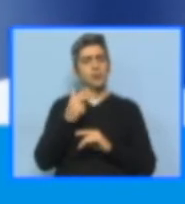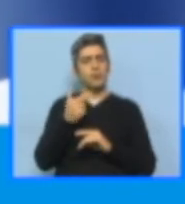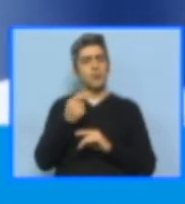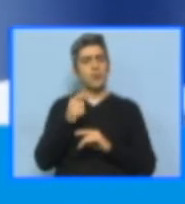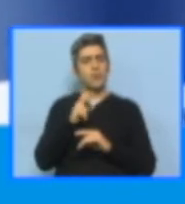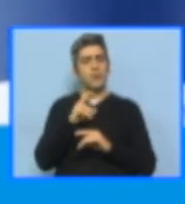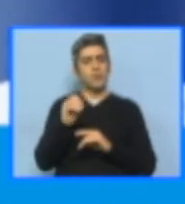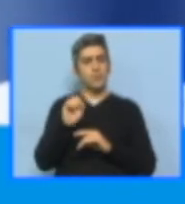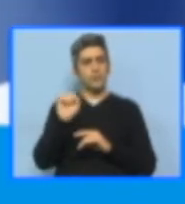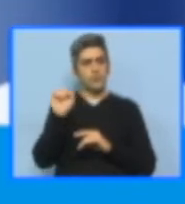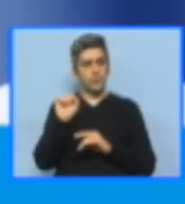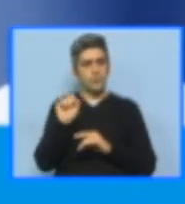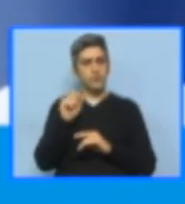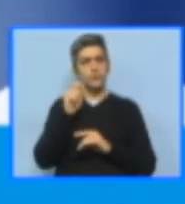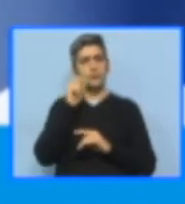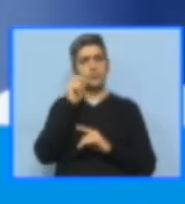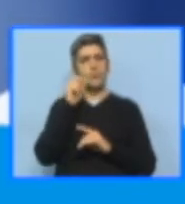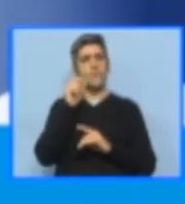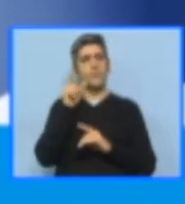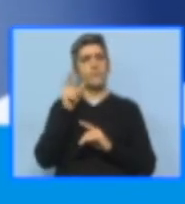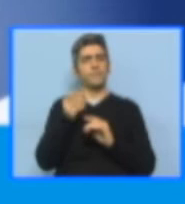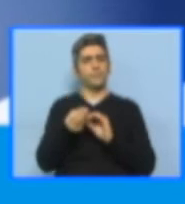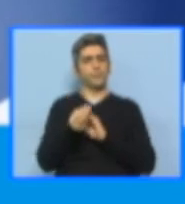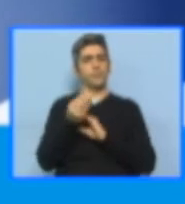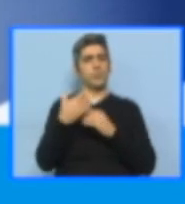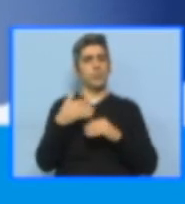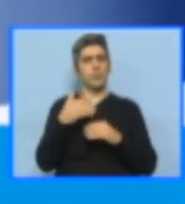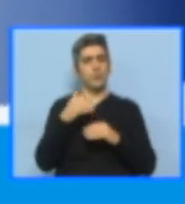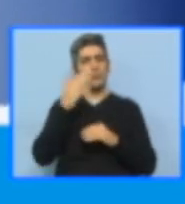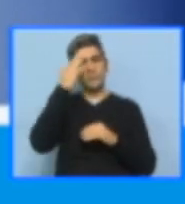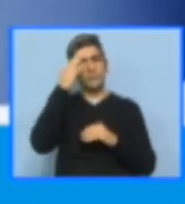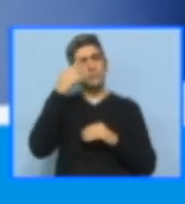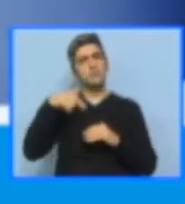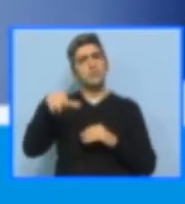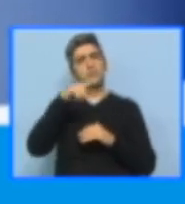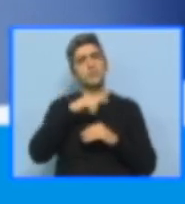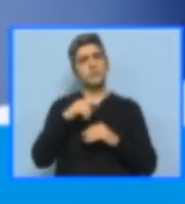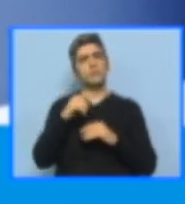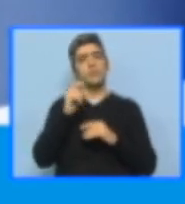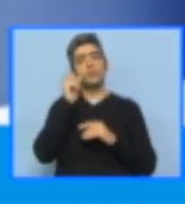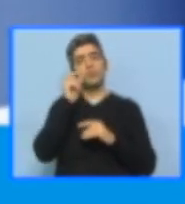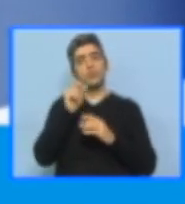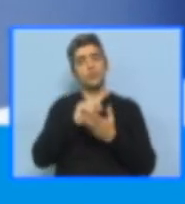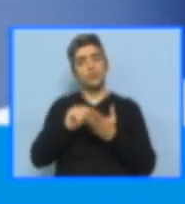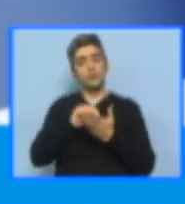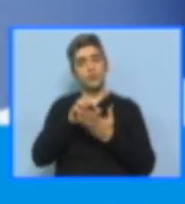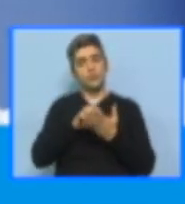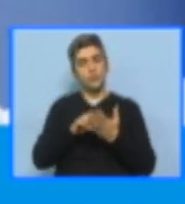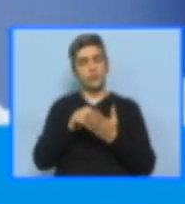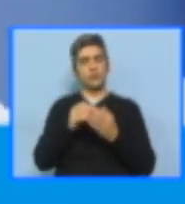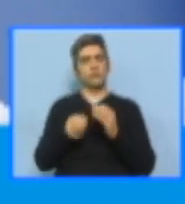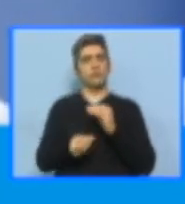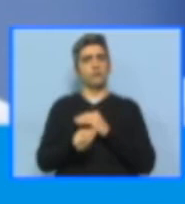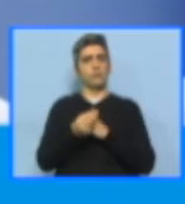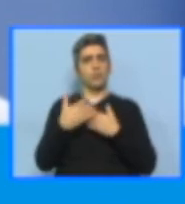um fenómeno que ultrapassou muito, seguramente, a expectativa do seu autor, e que influenciou a